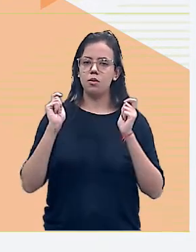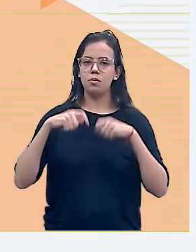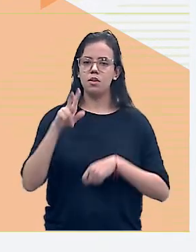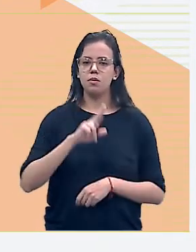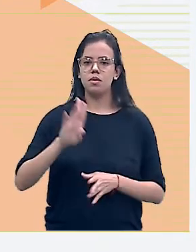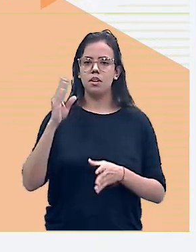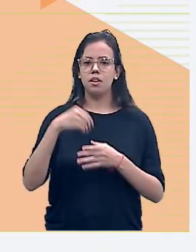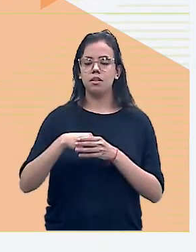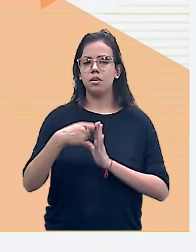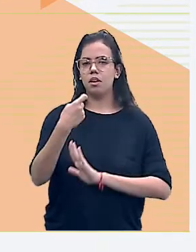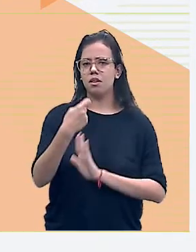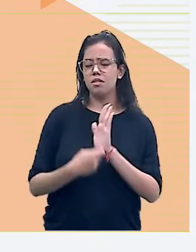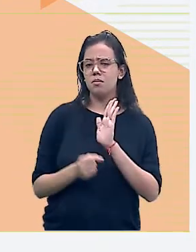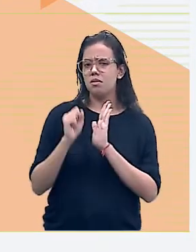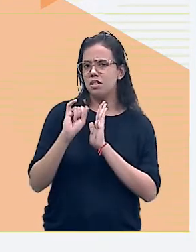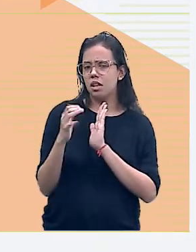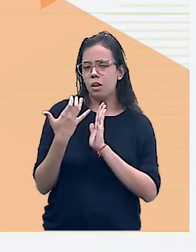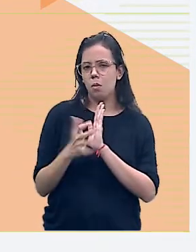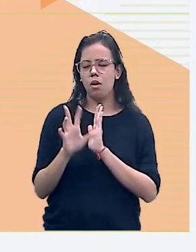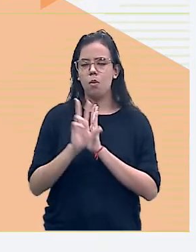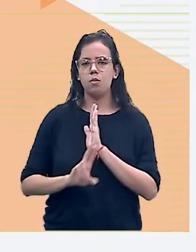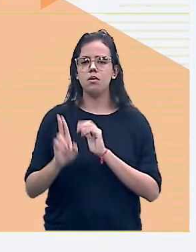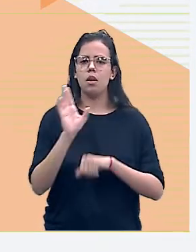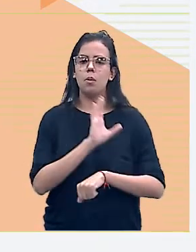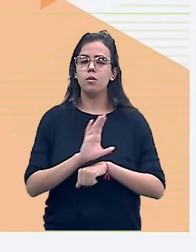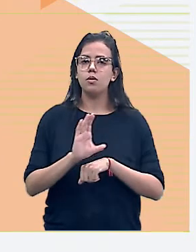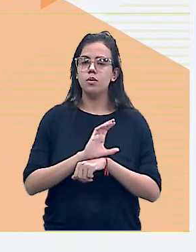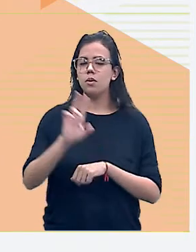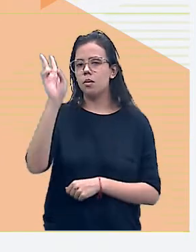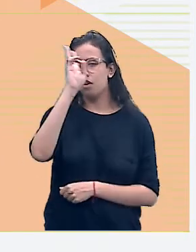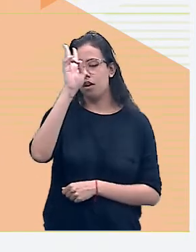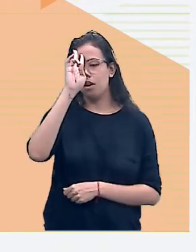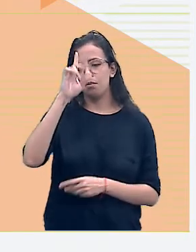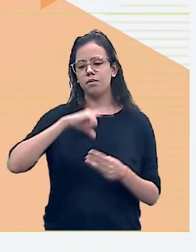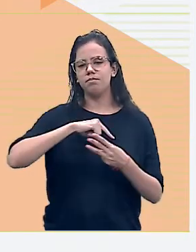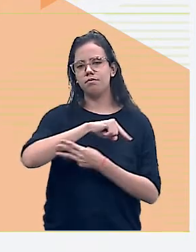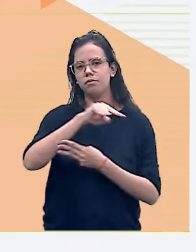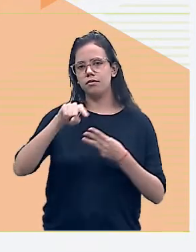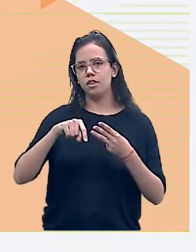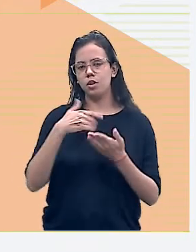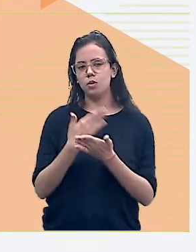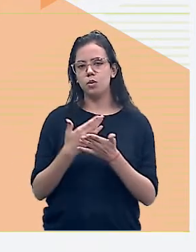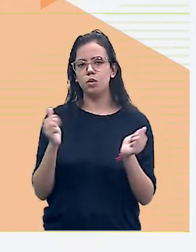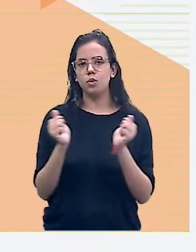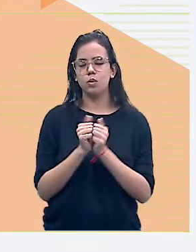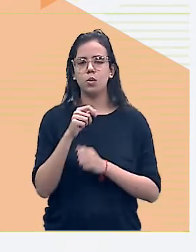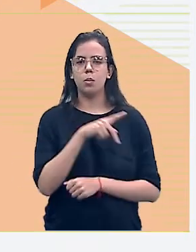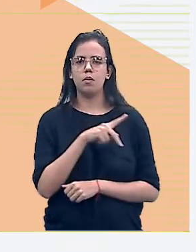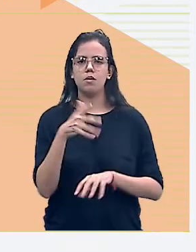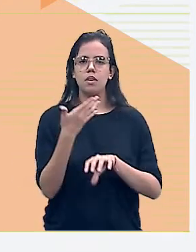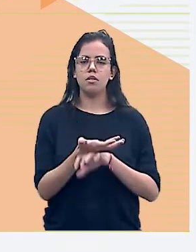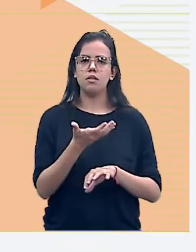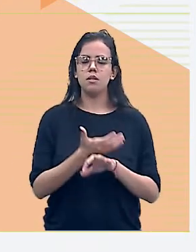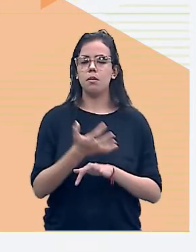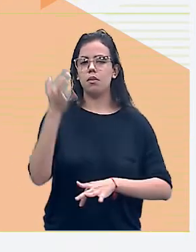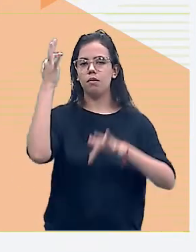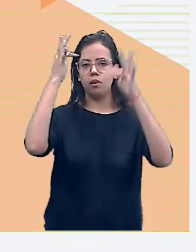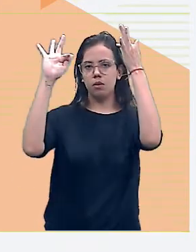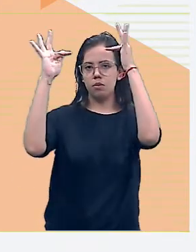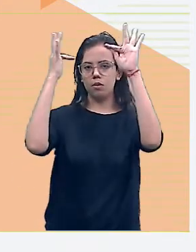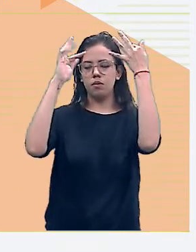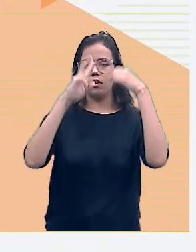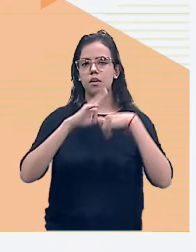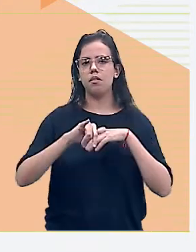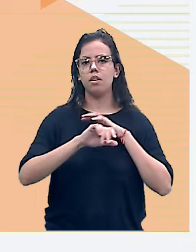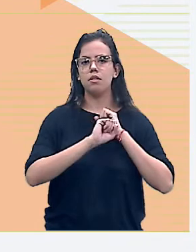sua redação por isso eu não quero usar constituição aí você lembra daquela trilha dia que você estuda com professor de Filosofia que que o professor de Filosofia ele